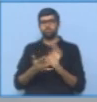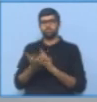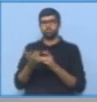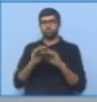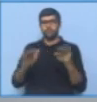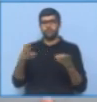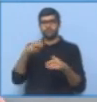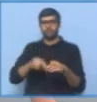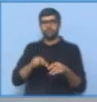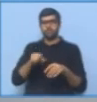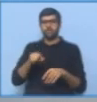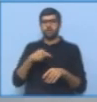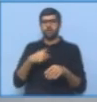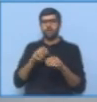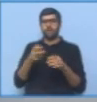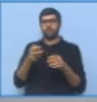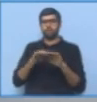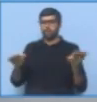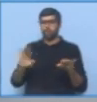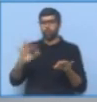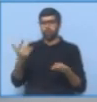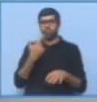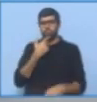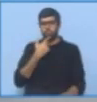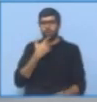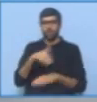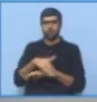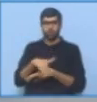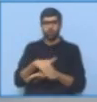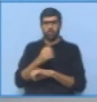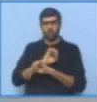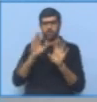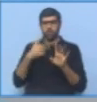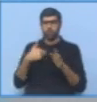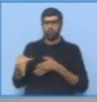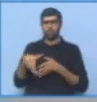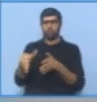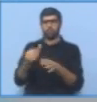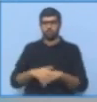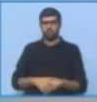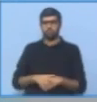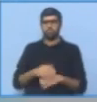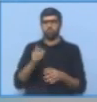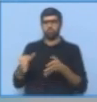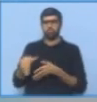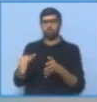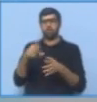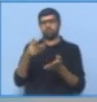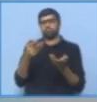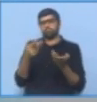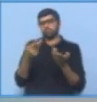mesa e é à mesa que acontece muito, obviamente, e na rua, nos percursos, nas estradas da